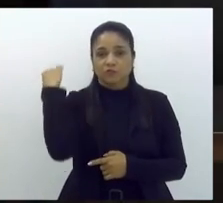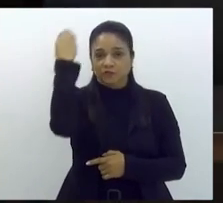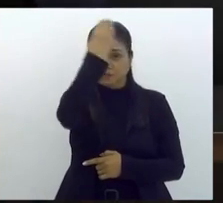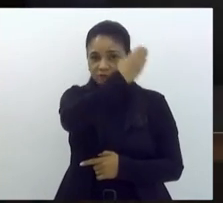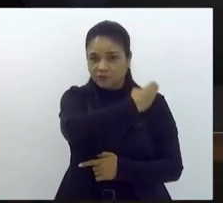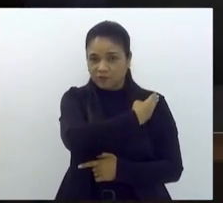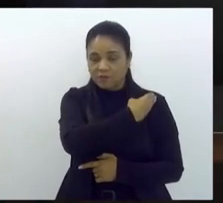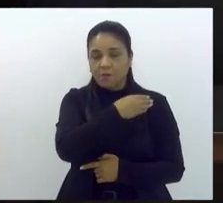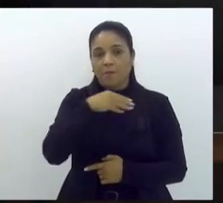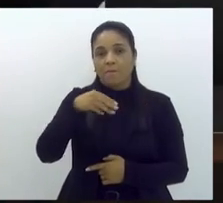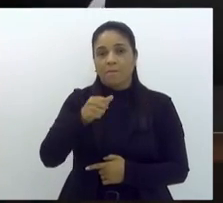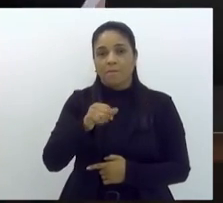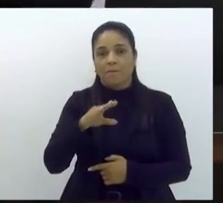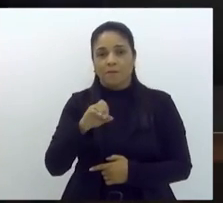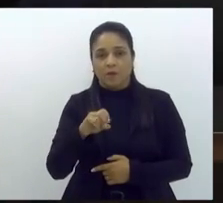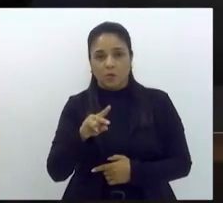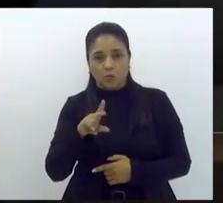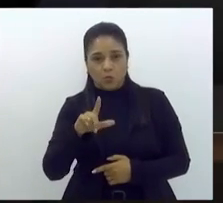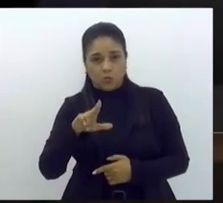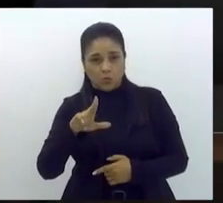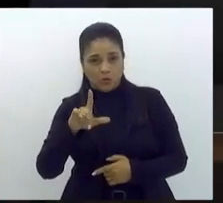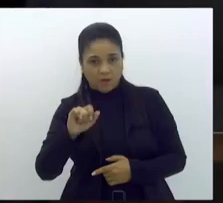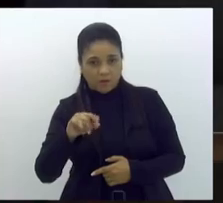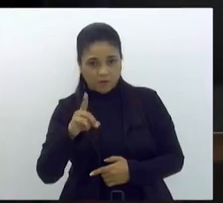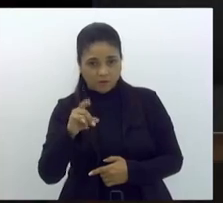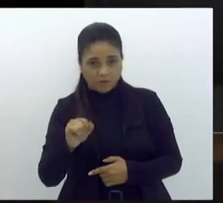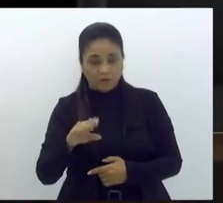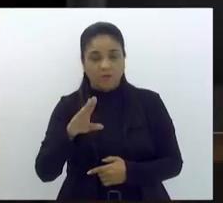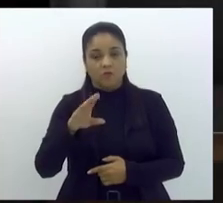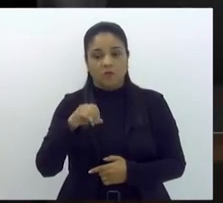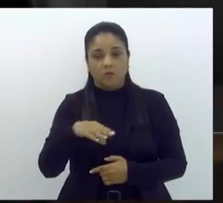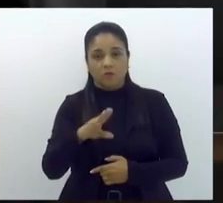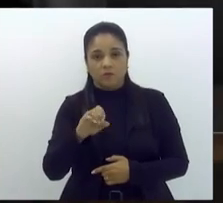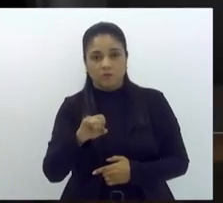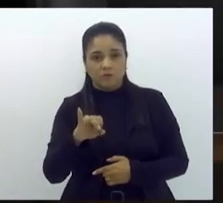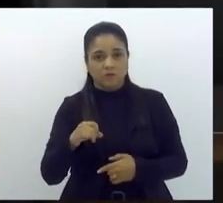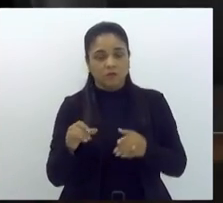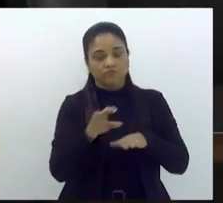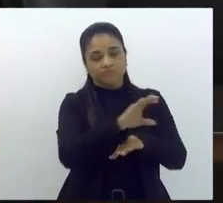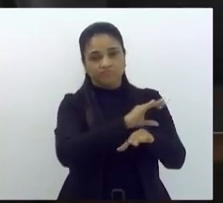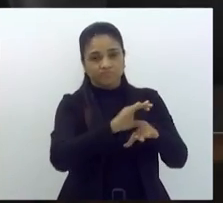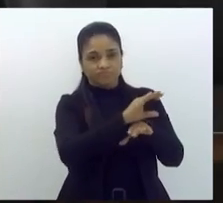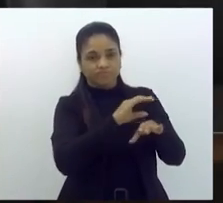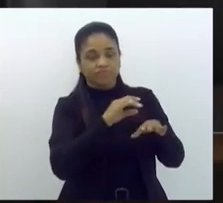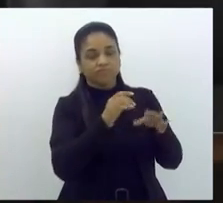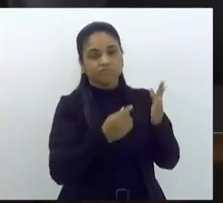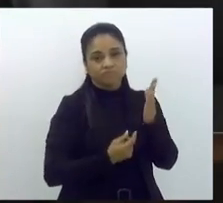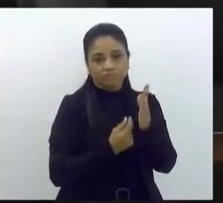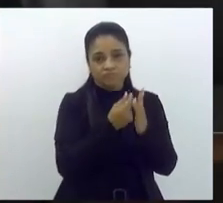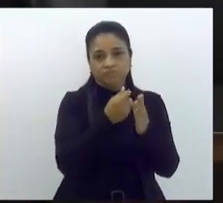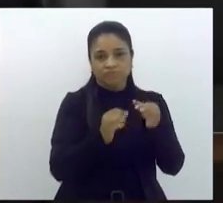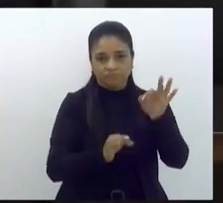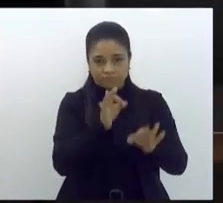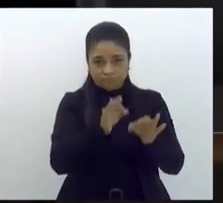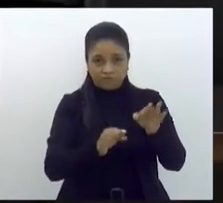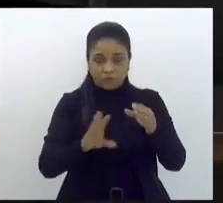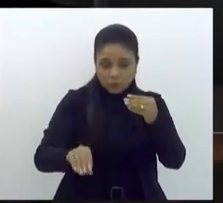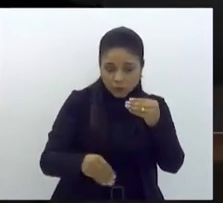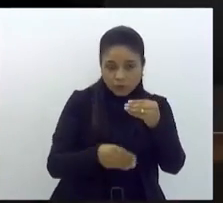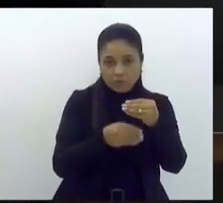da Imaculada Conceição parecer da comissão de constituição e justiça pela juridicidade com emendas